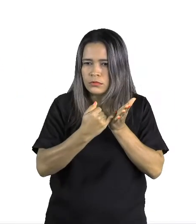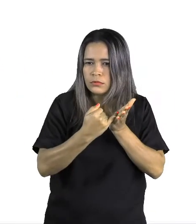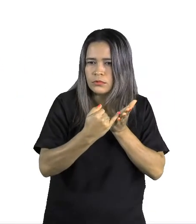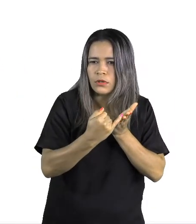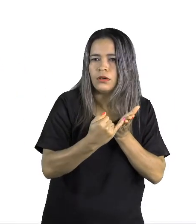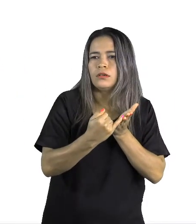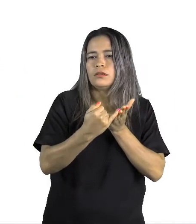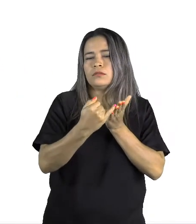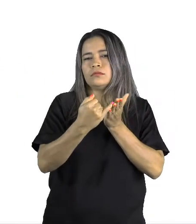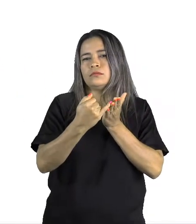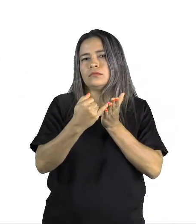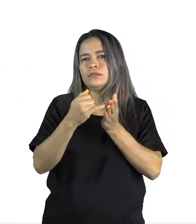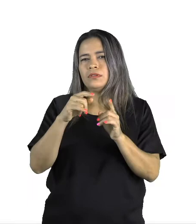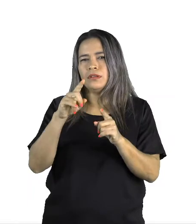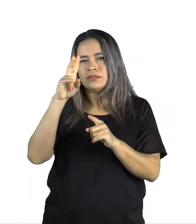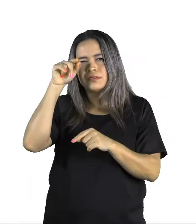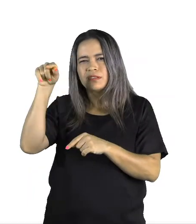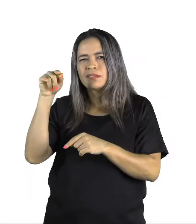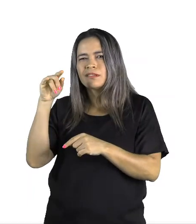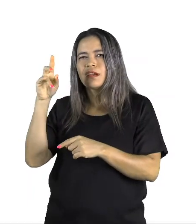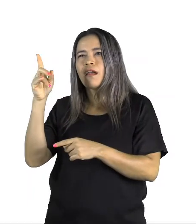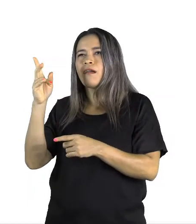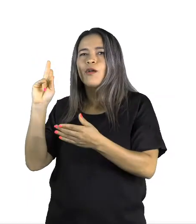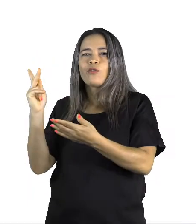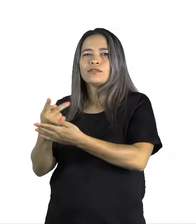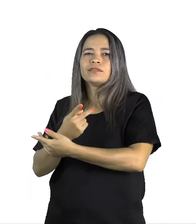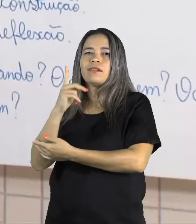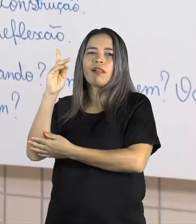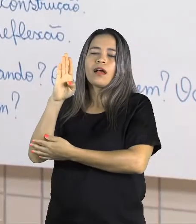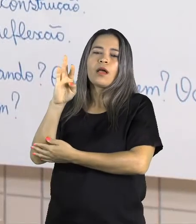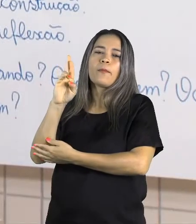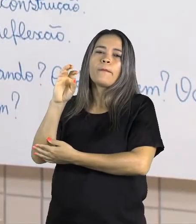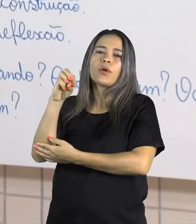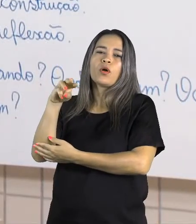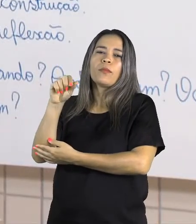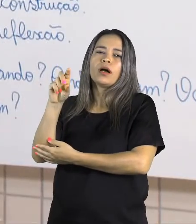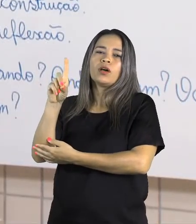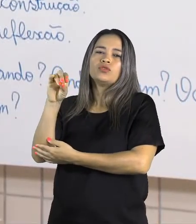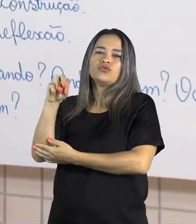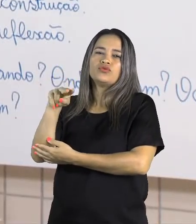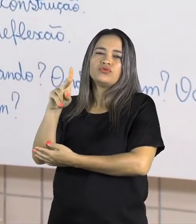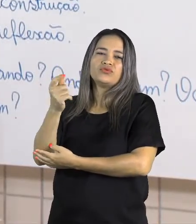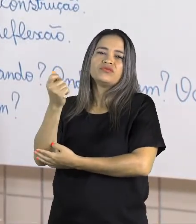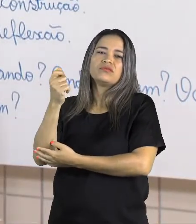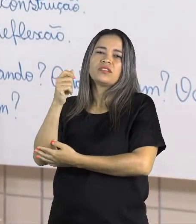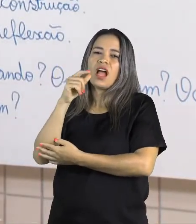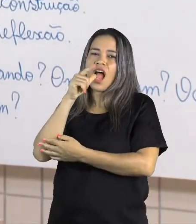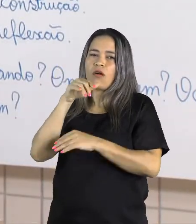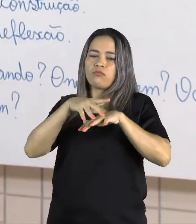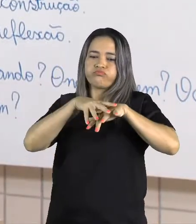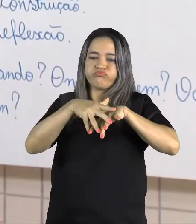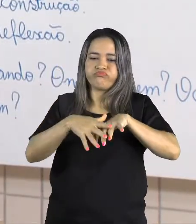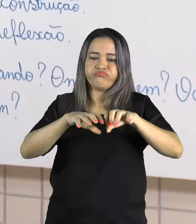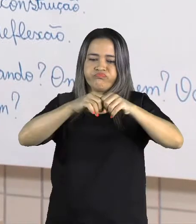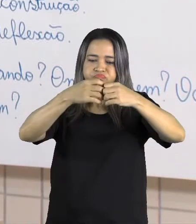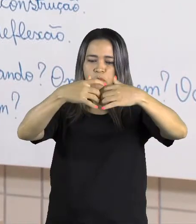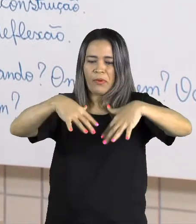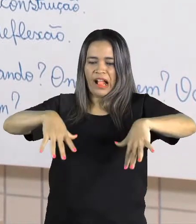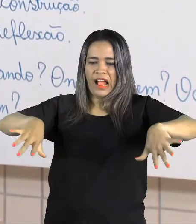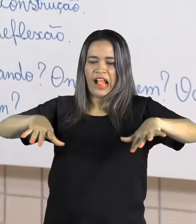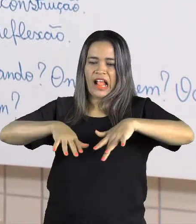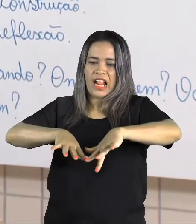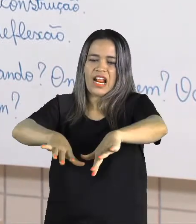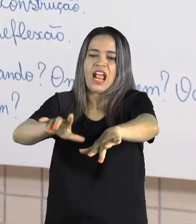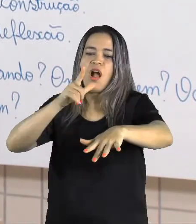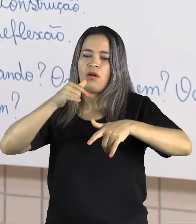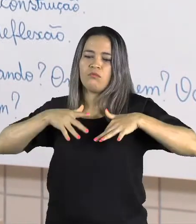relato sobre aquela catástrofe em Brumadinho, que estourou uma barragem e estragou tudo. Então, assim, esse é um